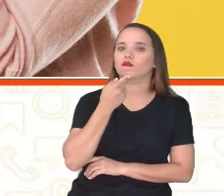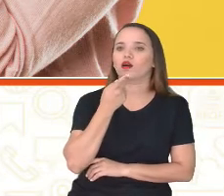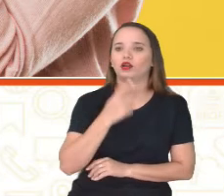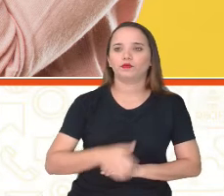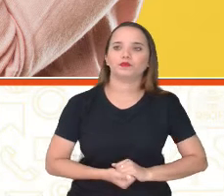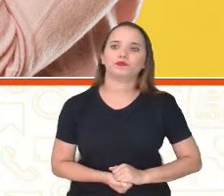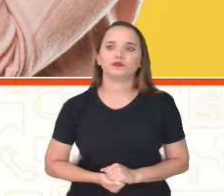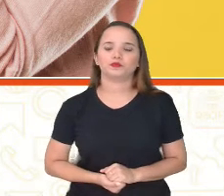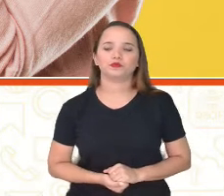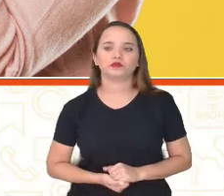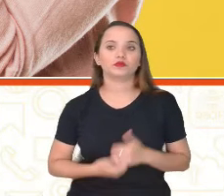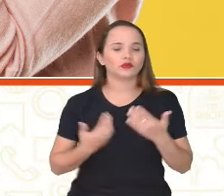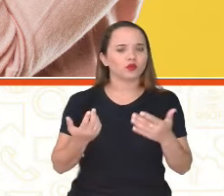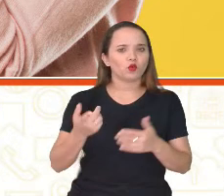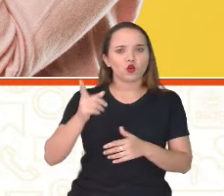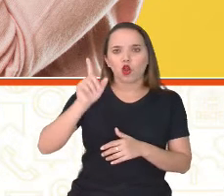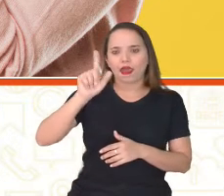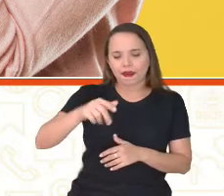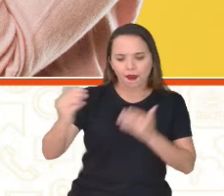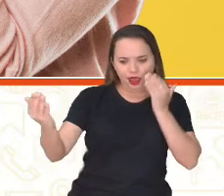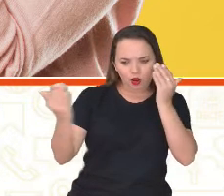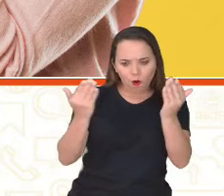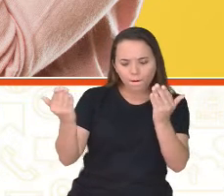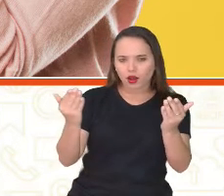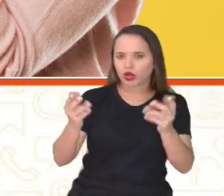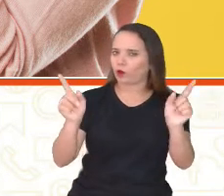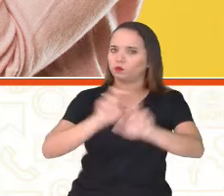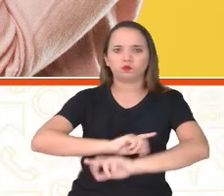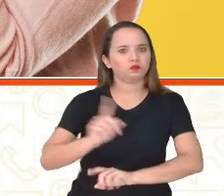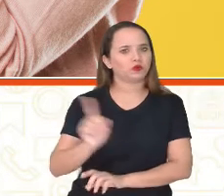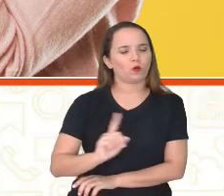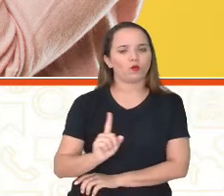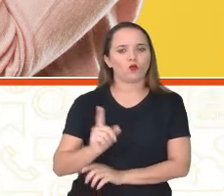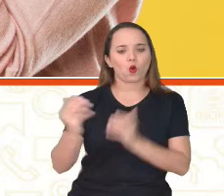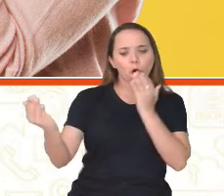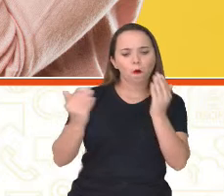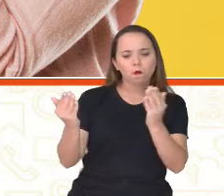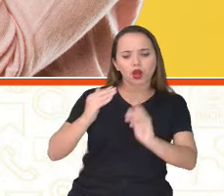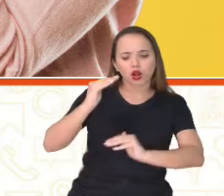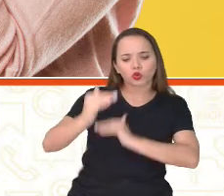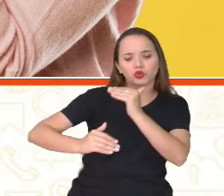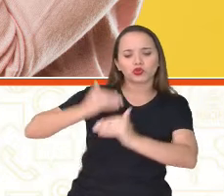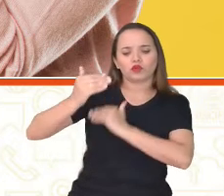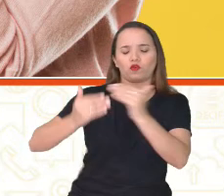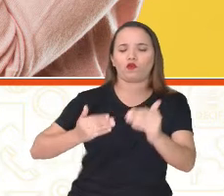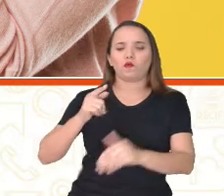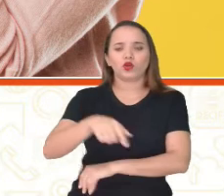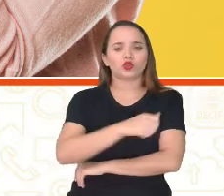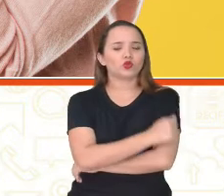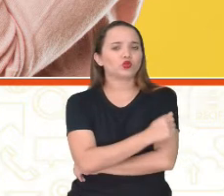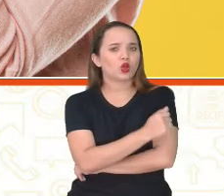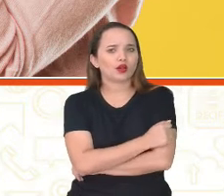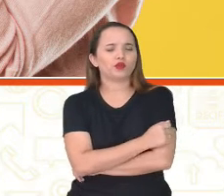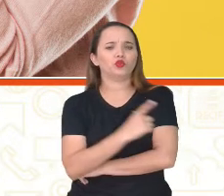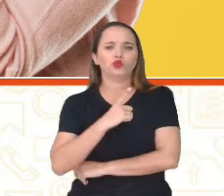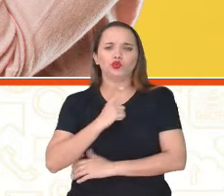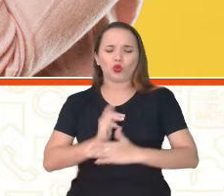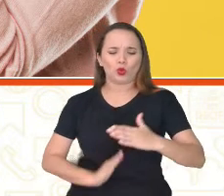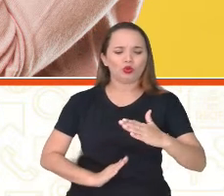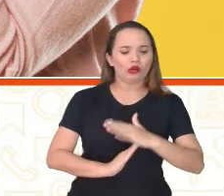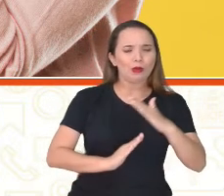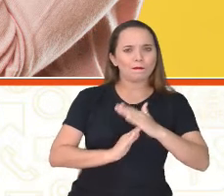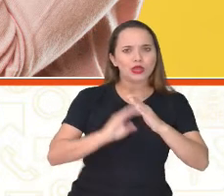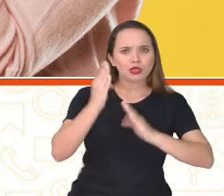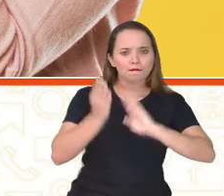de comparar o desenvolvimento desses sujeitos que possuem limites marcados biologicamente